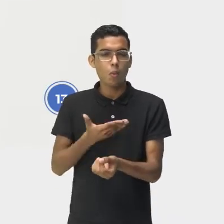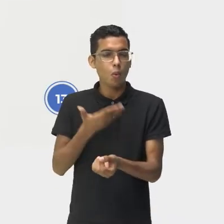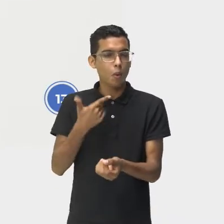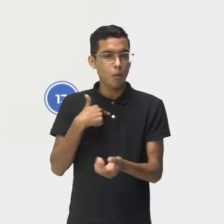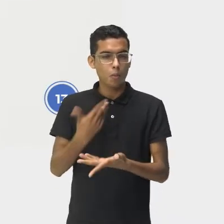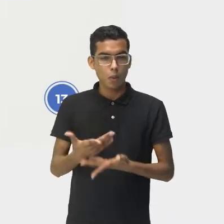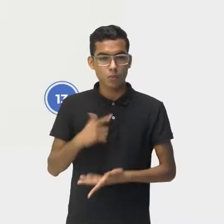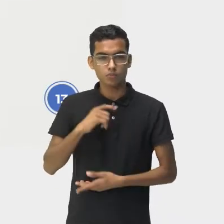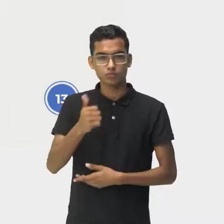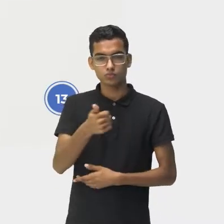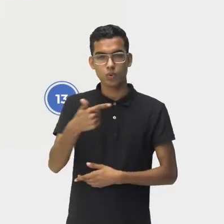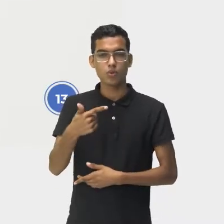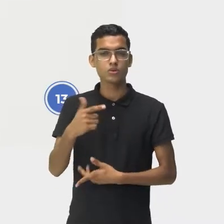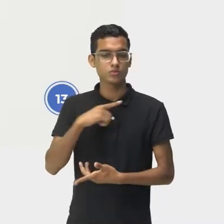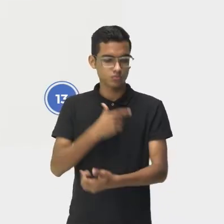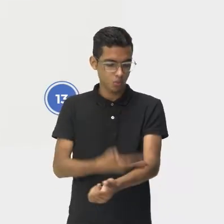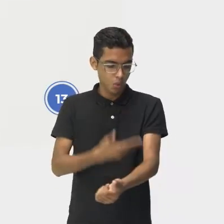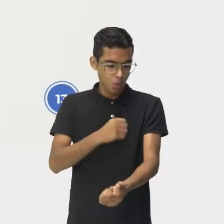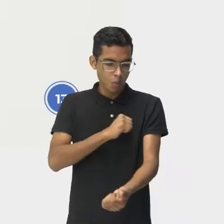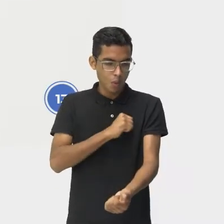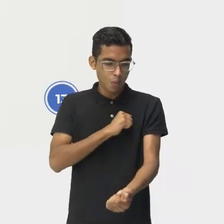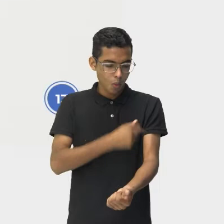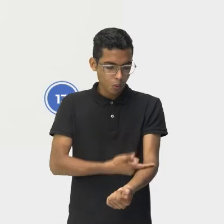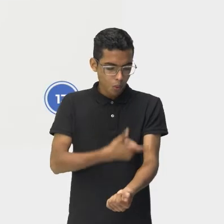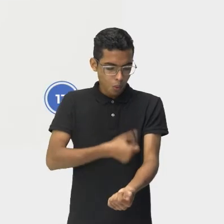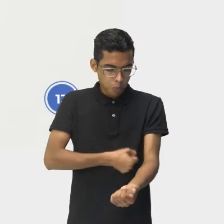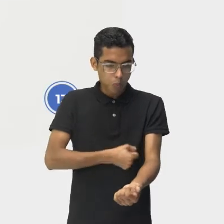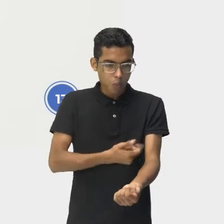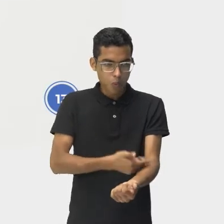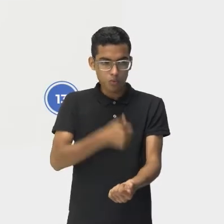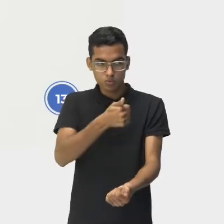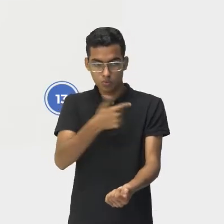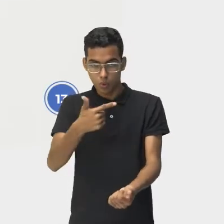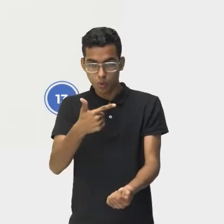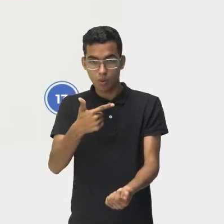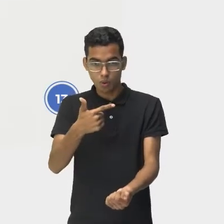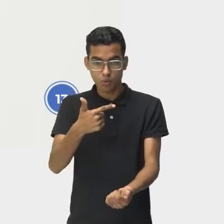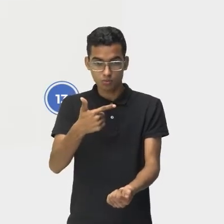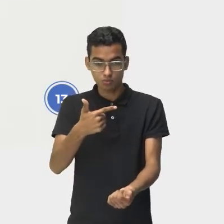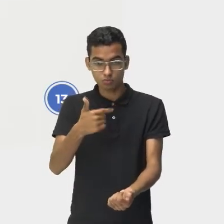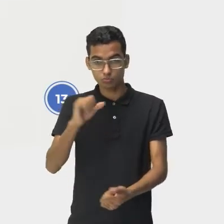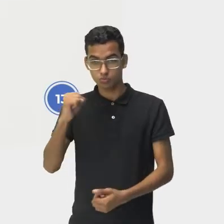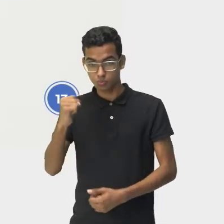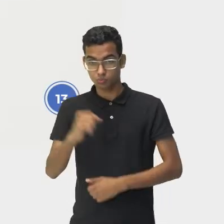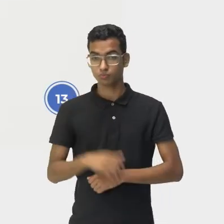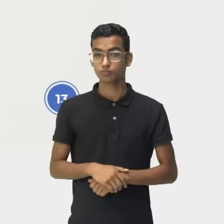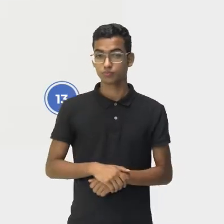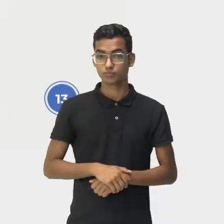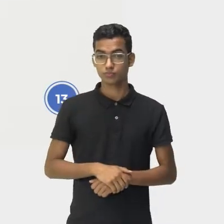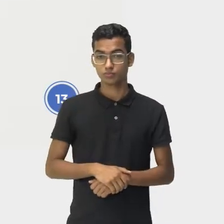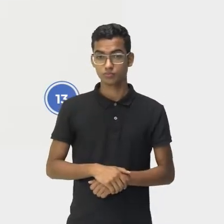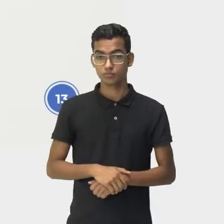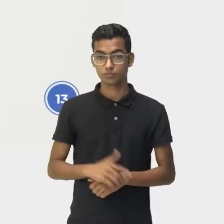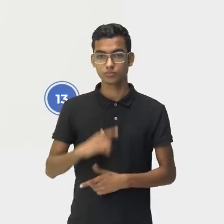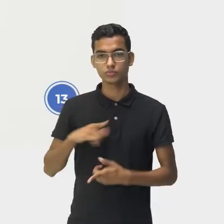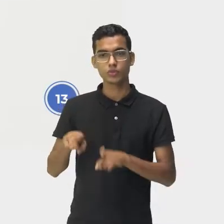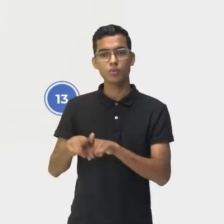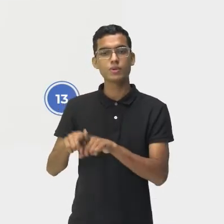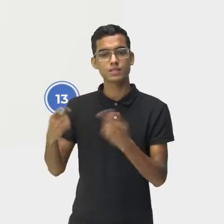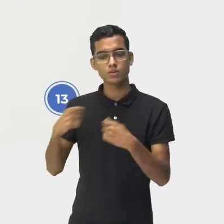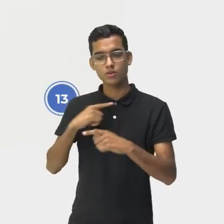hipertensão arterial, com a pressão alta, que seria o acompanhamento médico, a